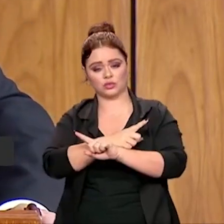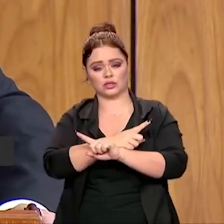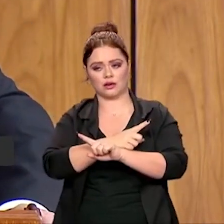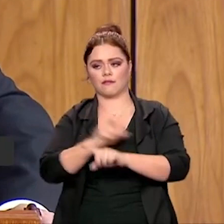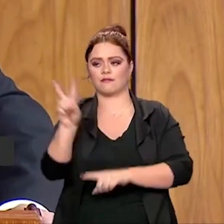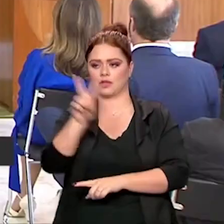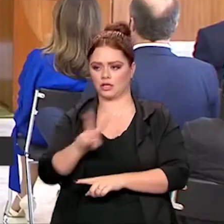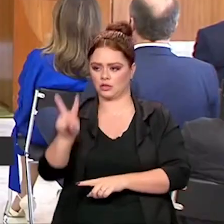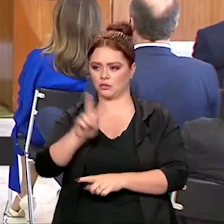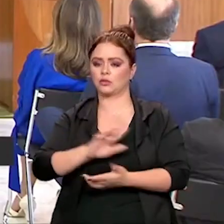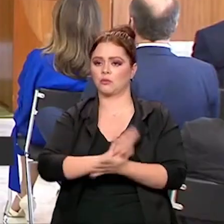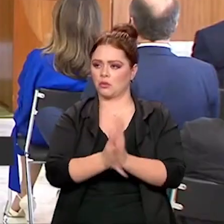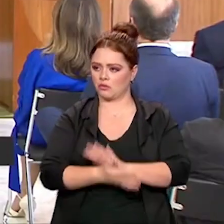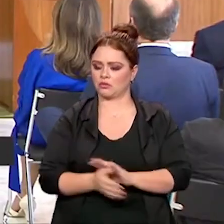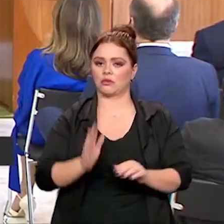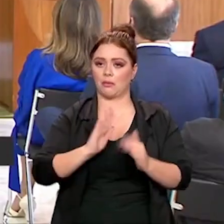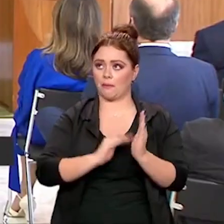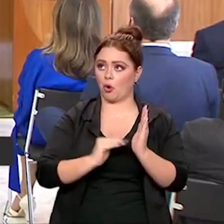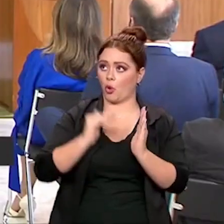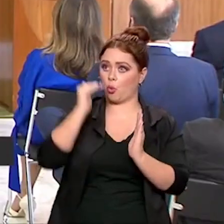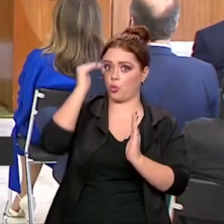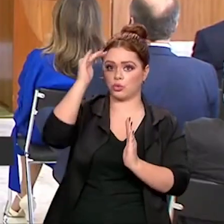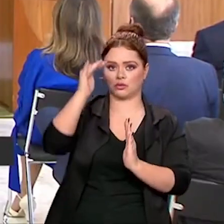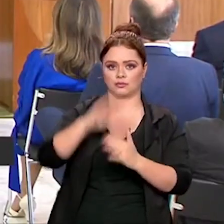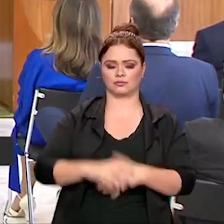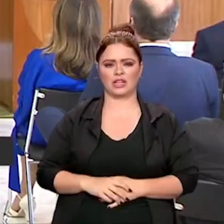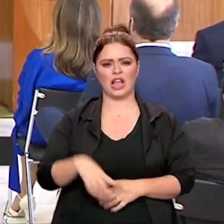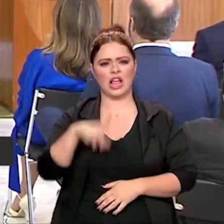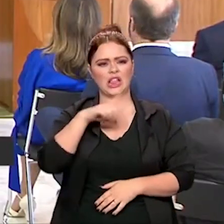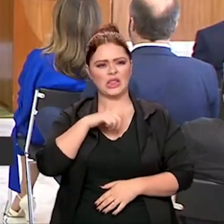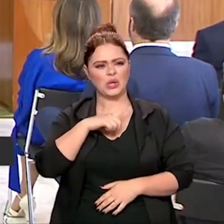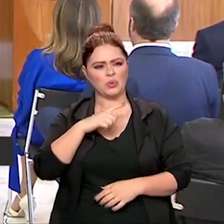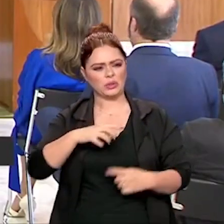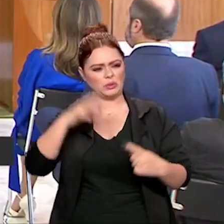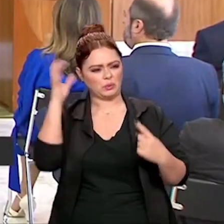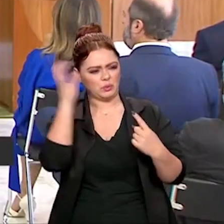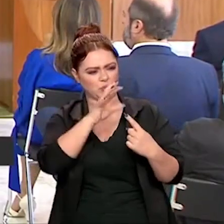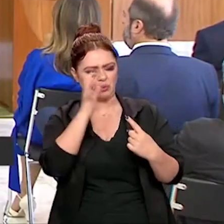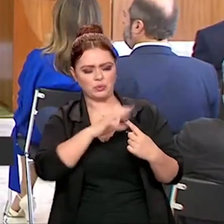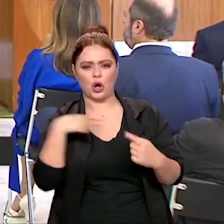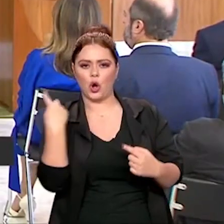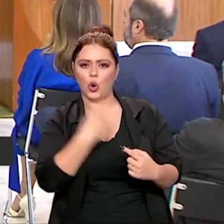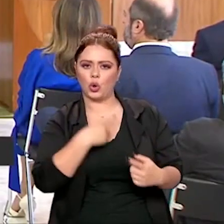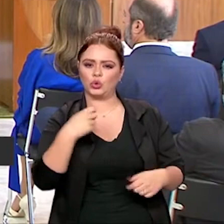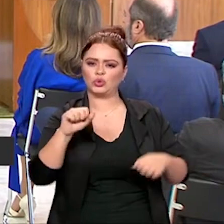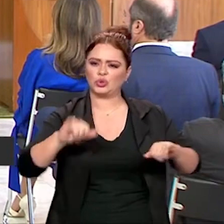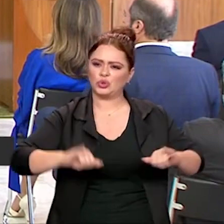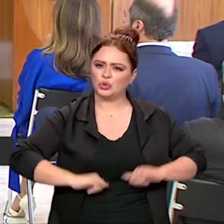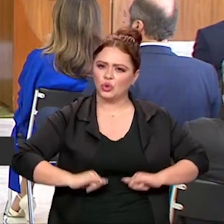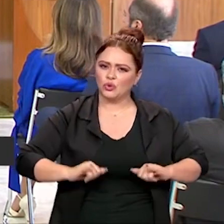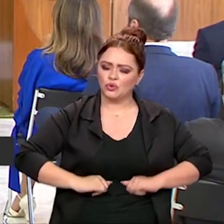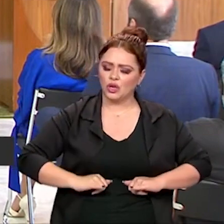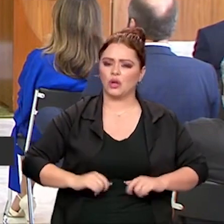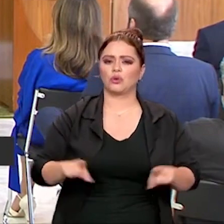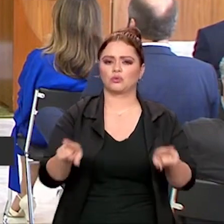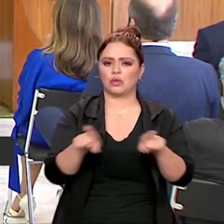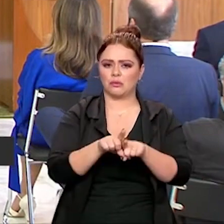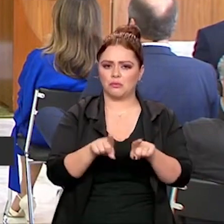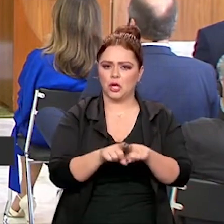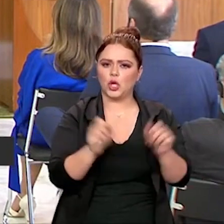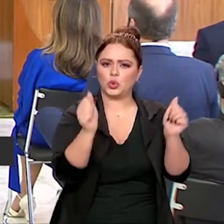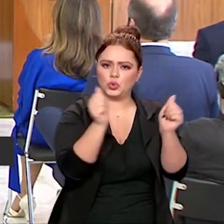grande você tem preconceito de quantas críticas a gente sofreu aqui durante a campanha